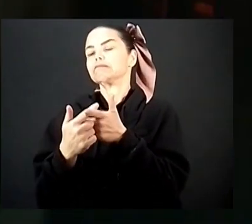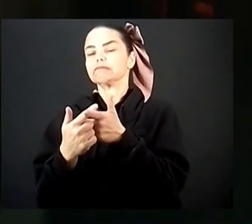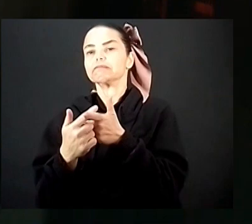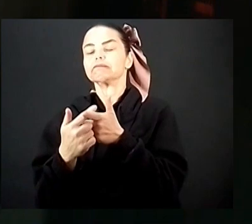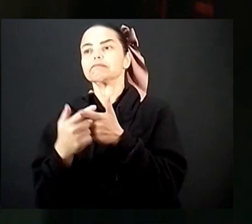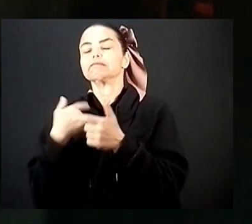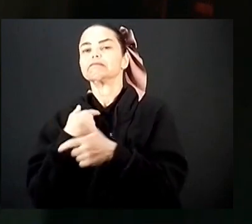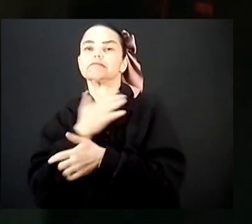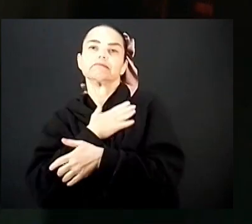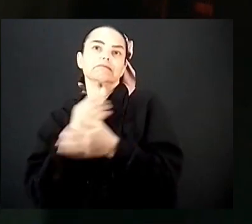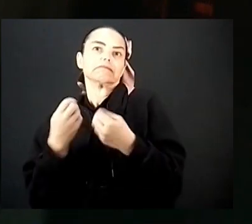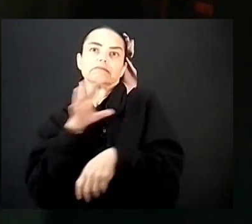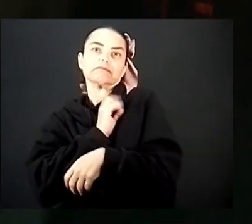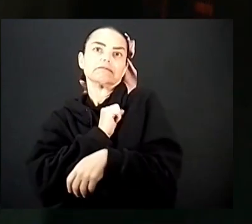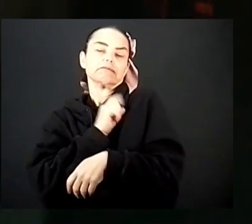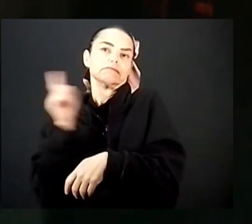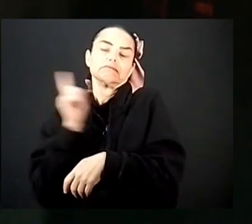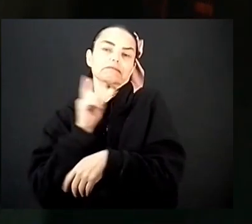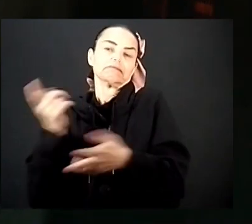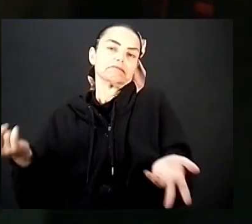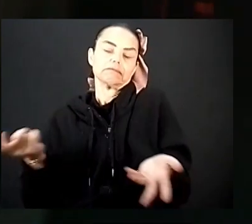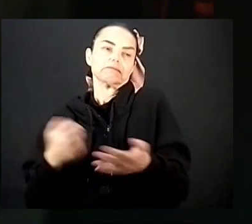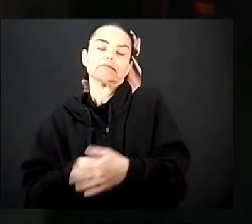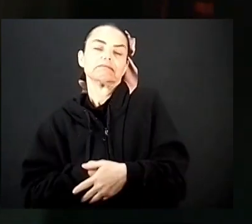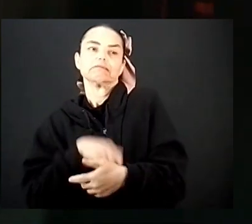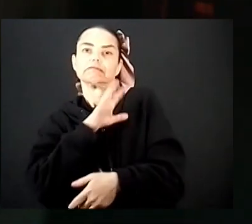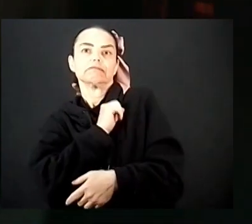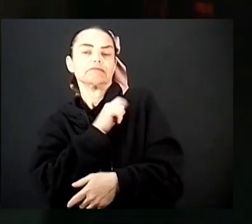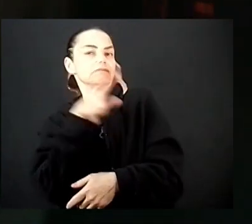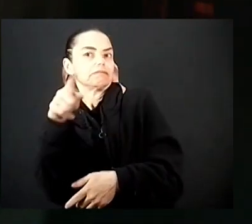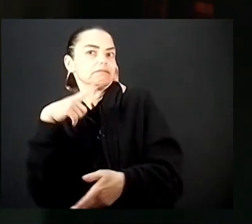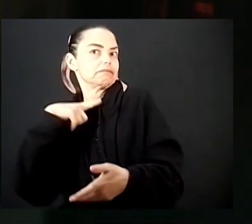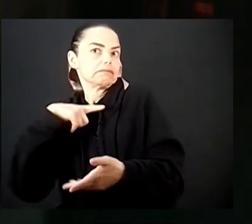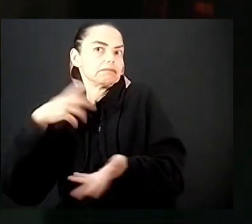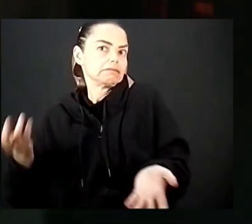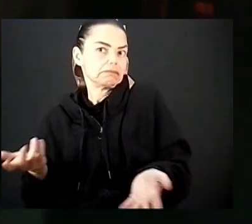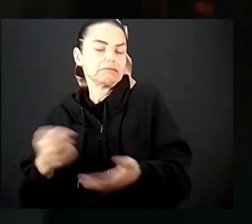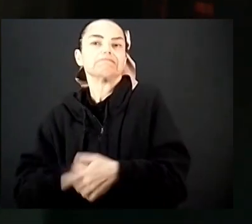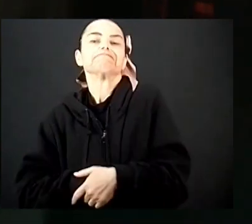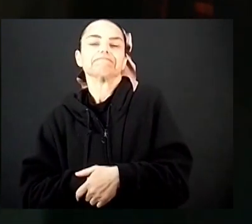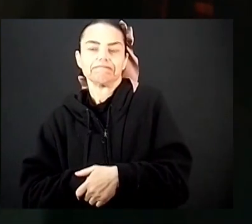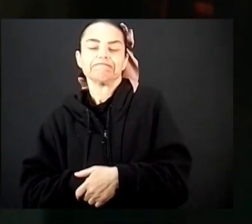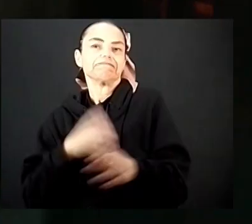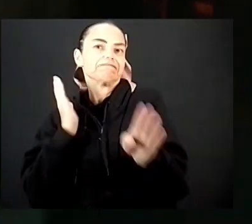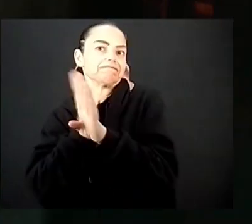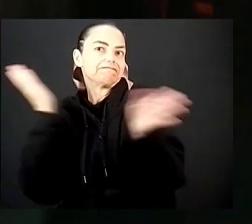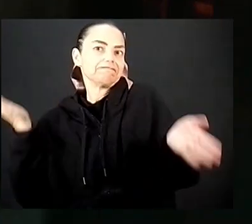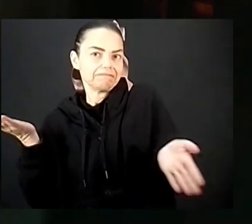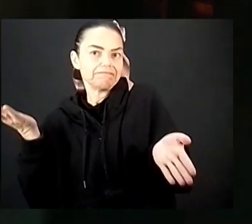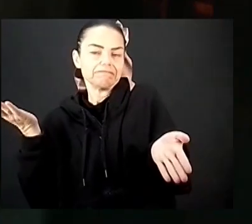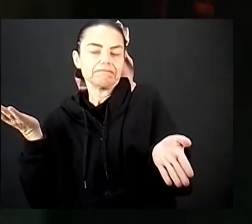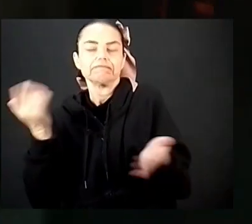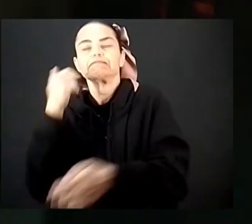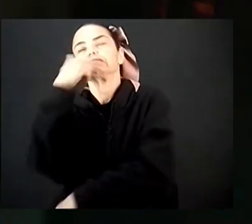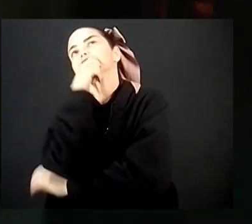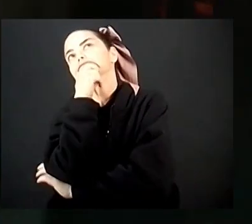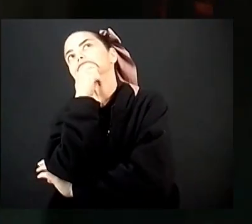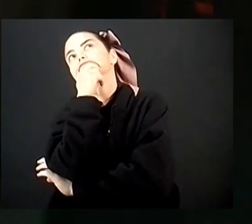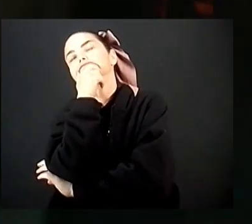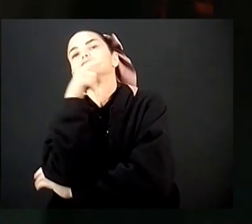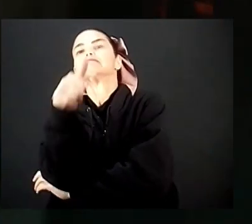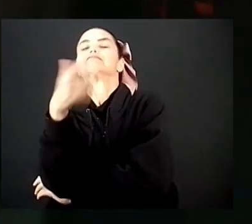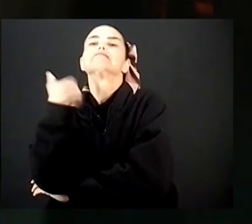forma de amar não é a forma de amar que você tem. E aí, quando você identifica, você fala, opa, peraí, então essa